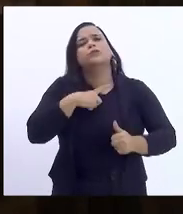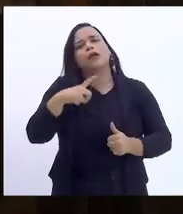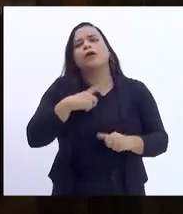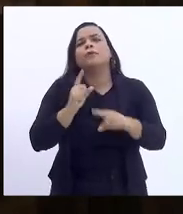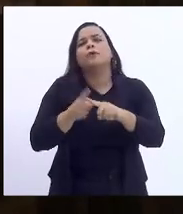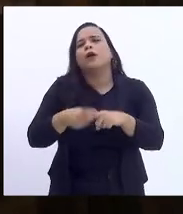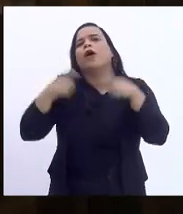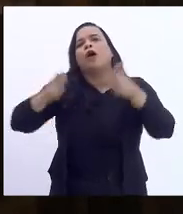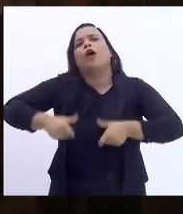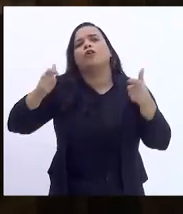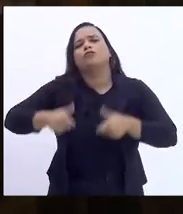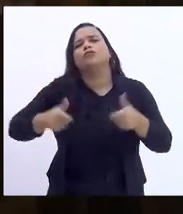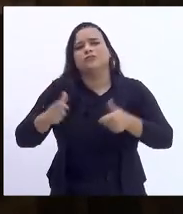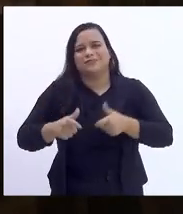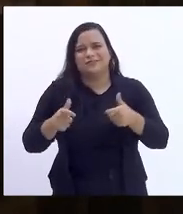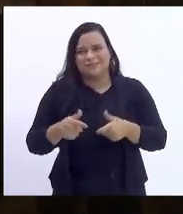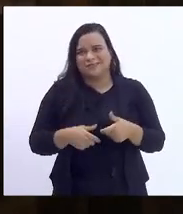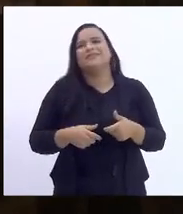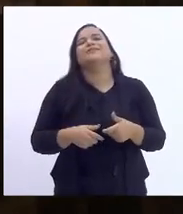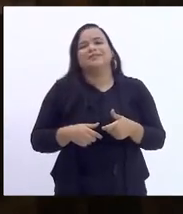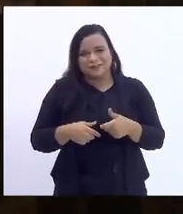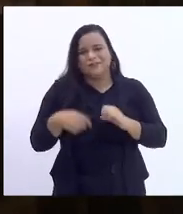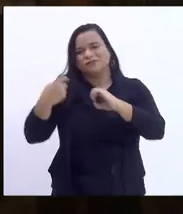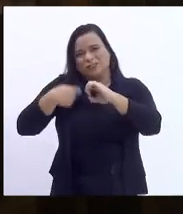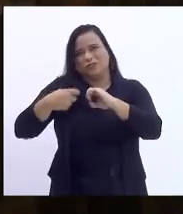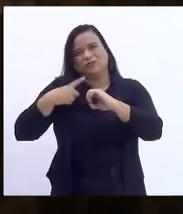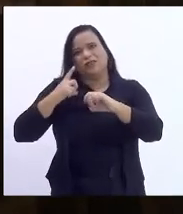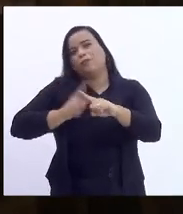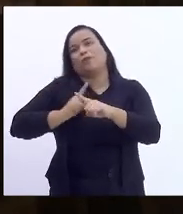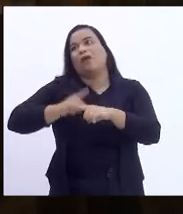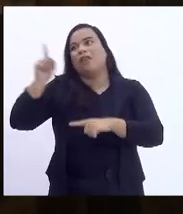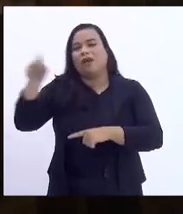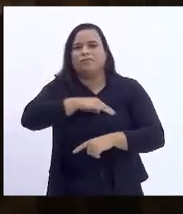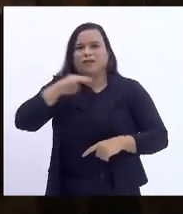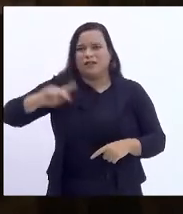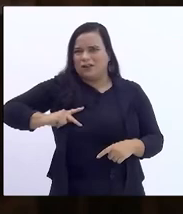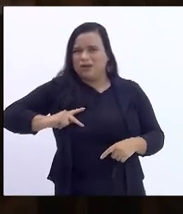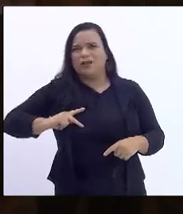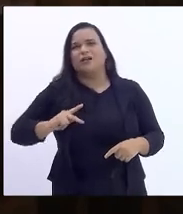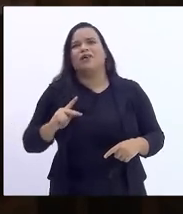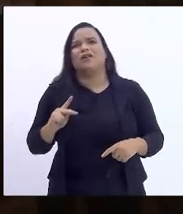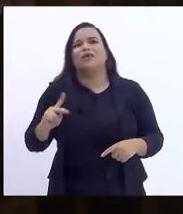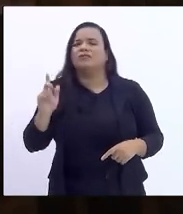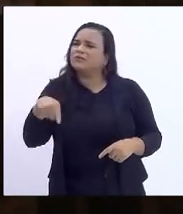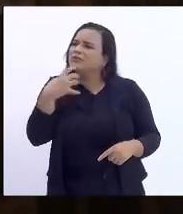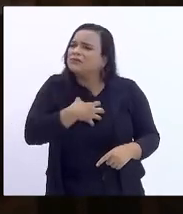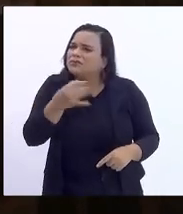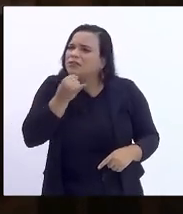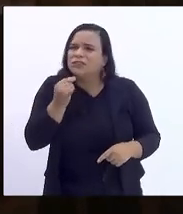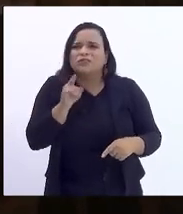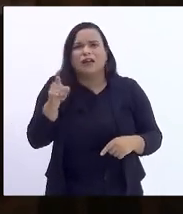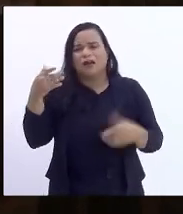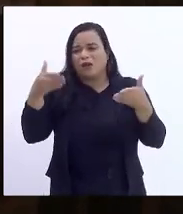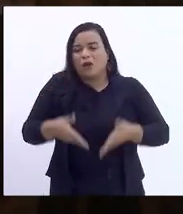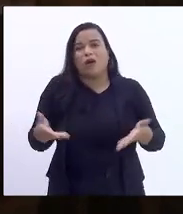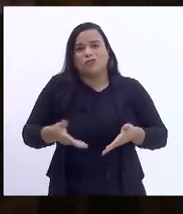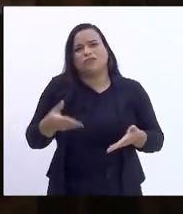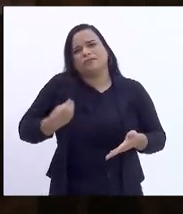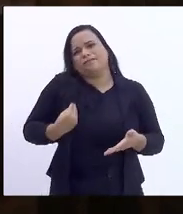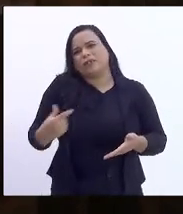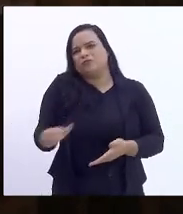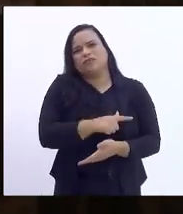Onde ficam as imagens porque também é sintomático que o ministério público não esteja presente aqui hoje que o órgão que tem a prerrogativa